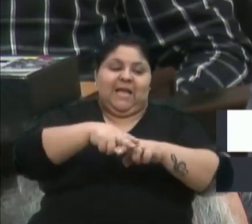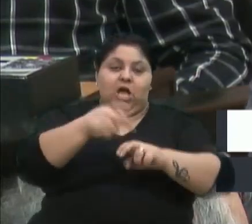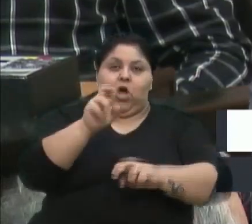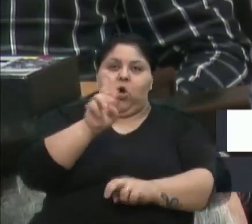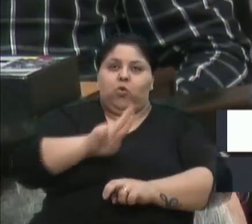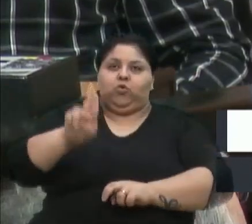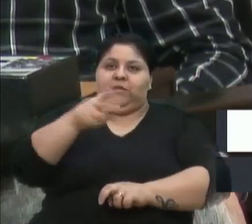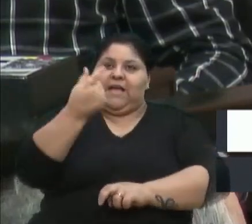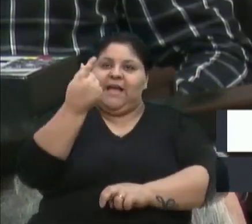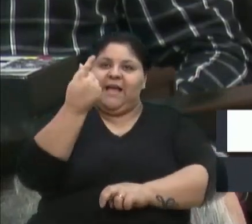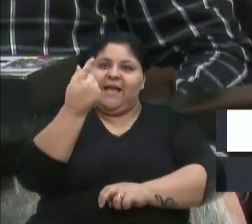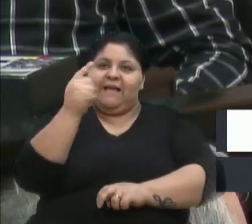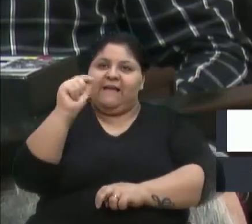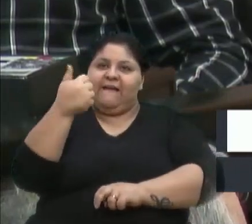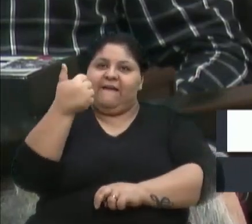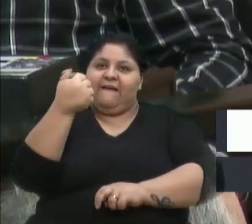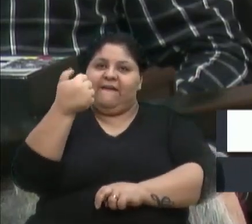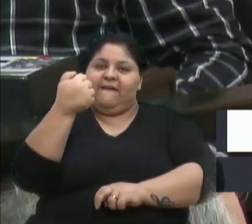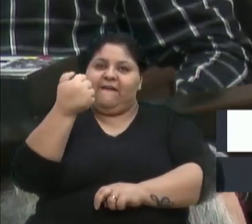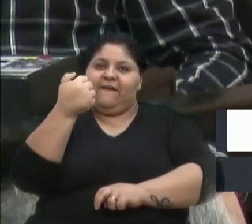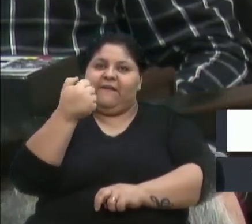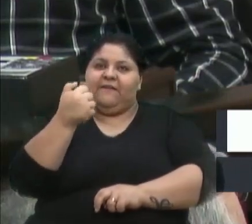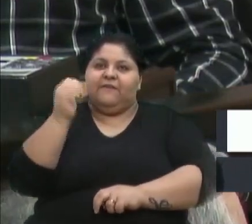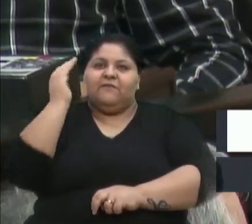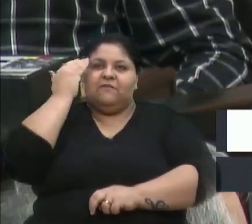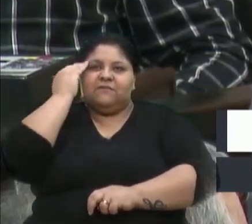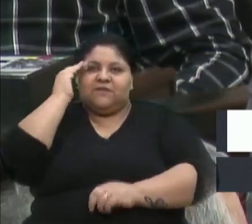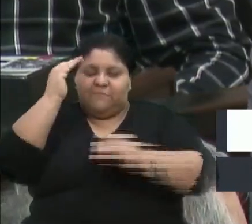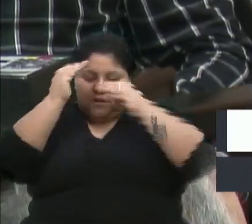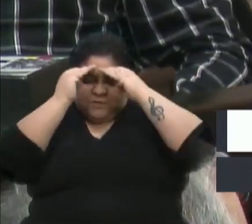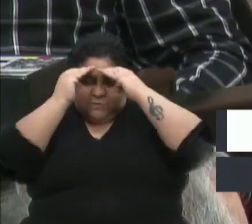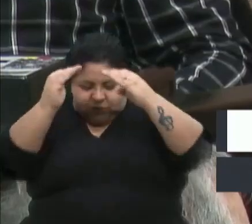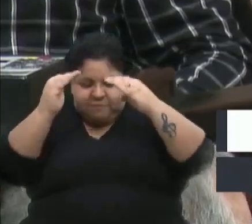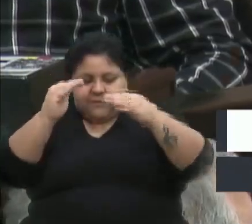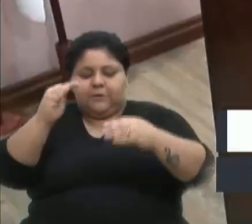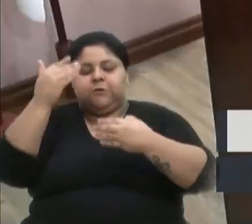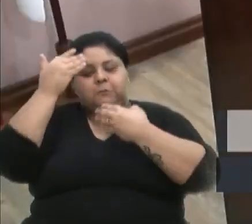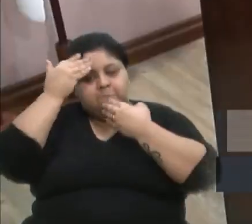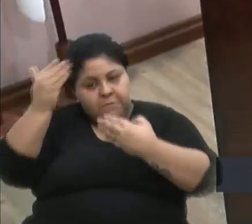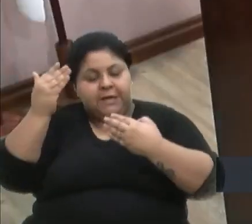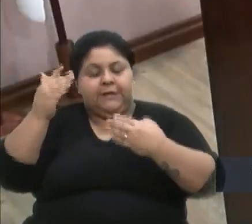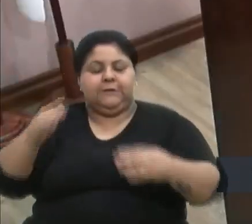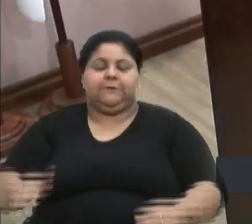vão ver o preço que é responsabilidade que é muito obrigado seu presente obrigado